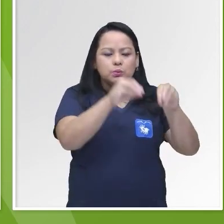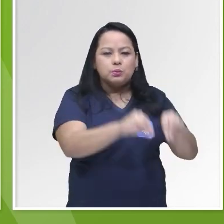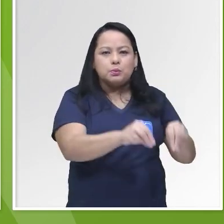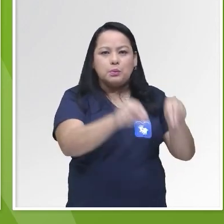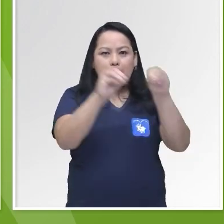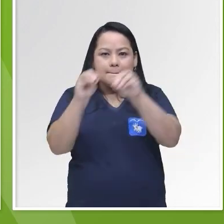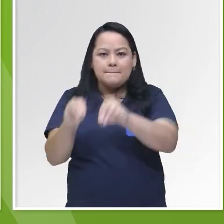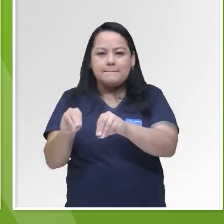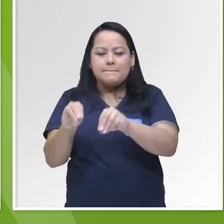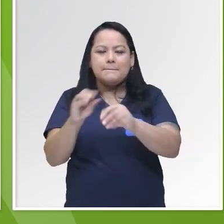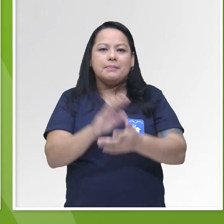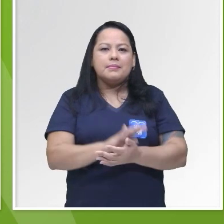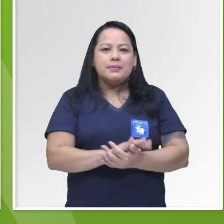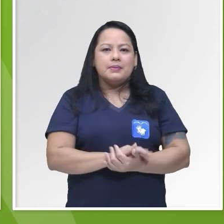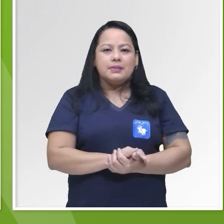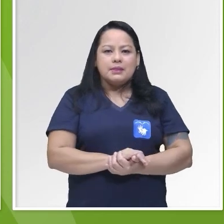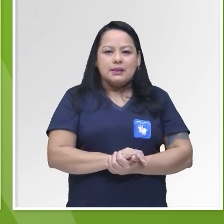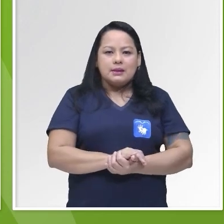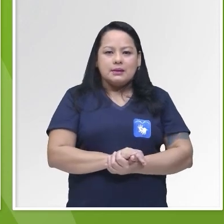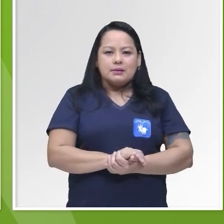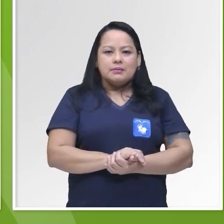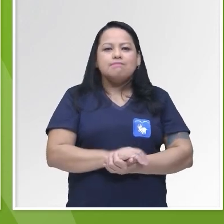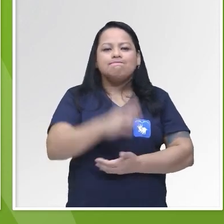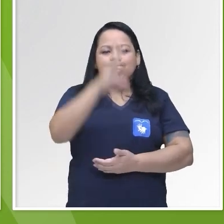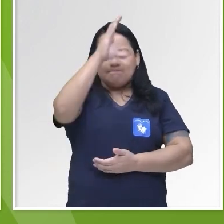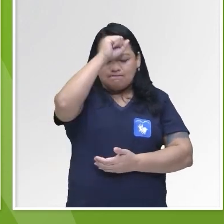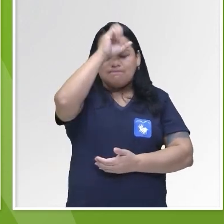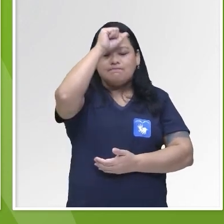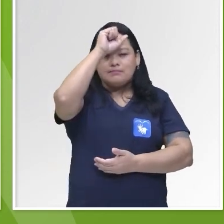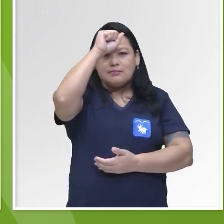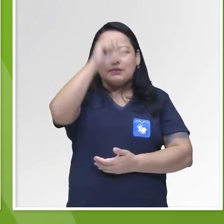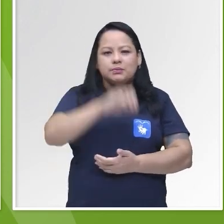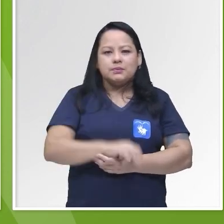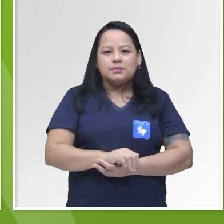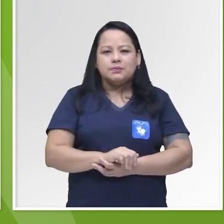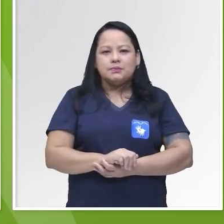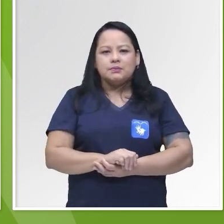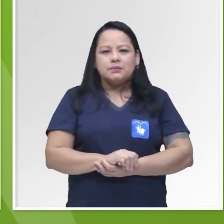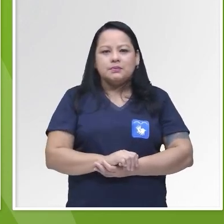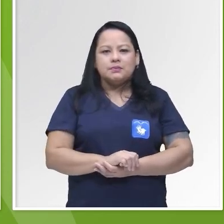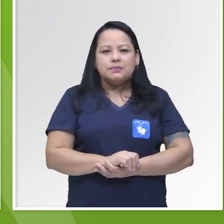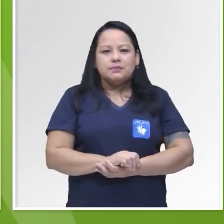deslocamento. Nós aprendemos o que é.